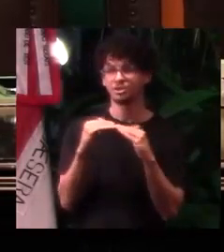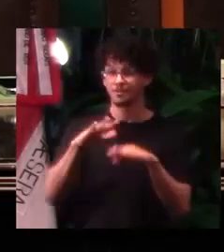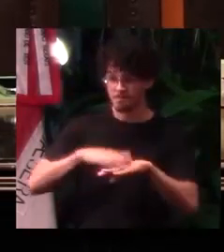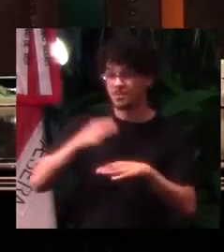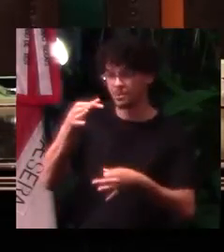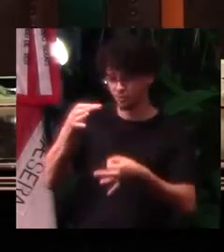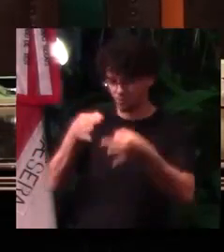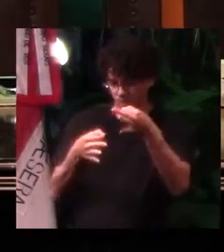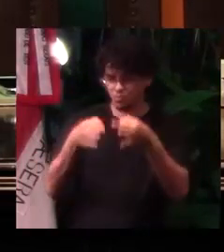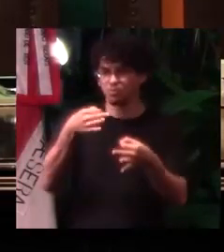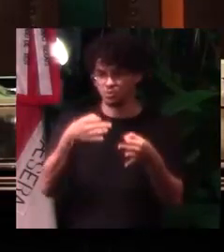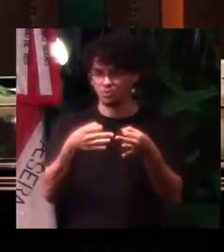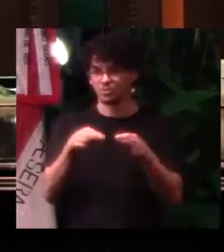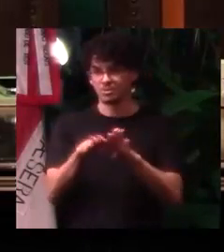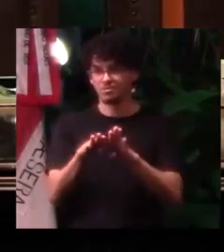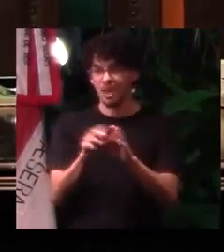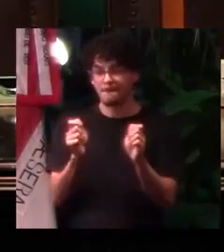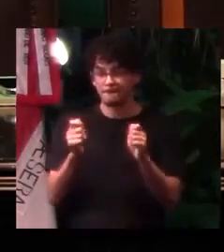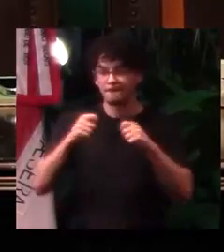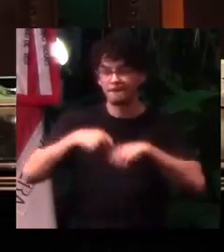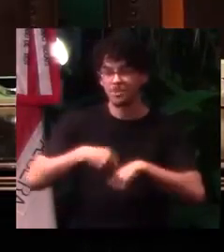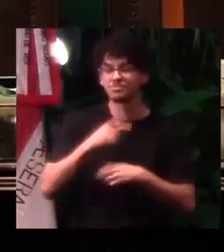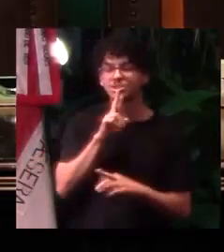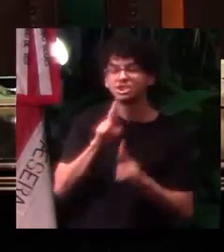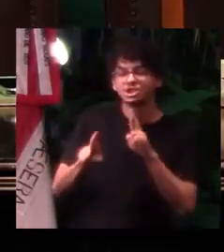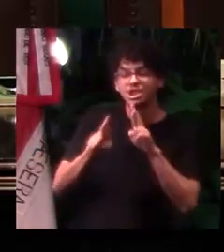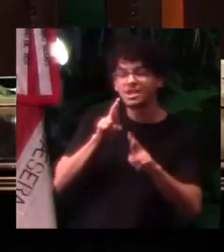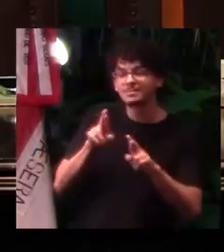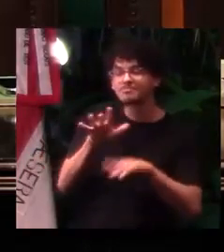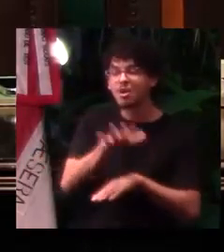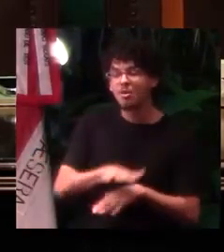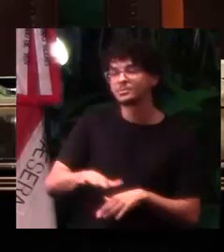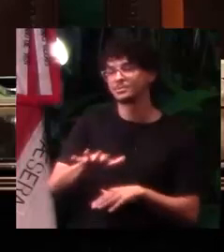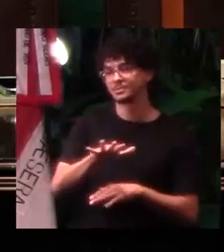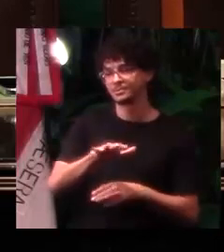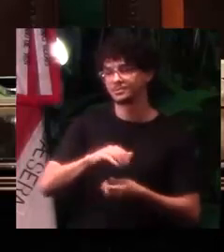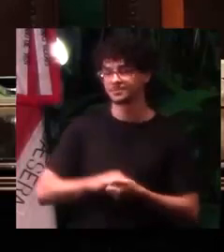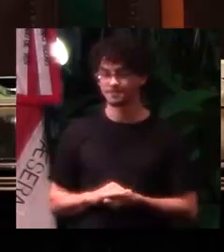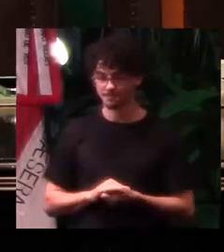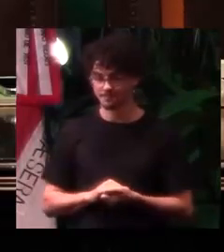justo a possibilidade das respostas no direito, né?